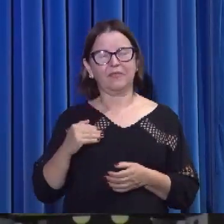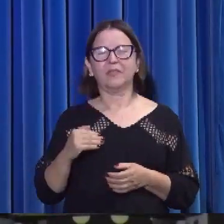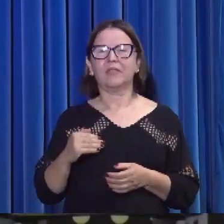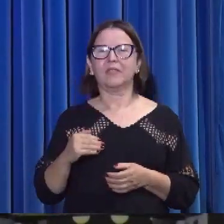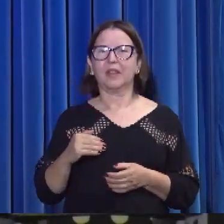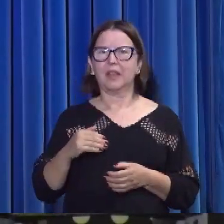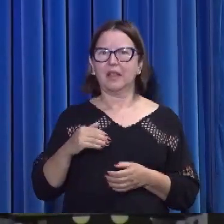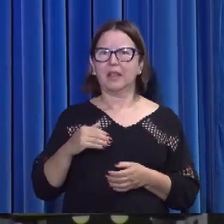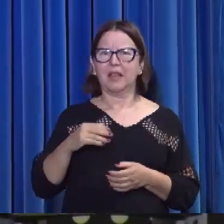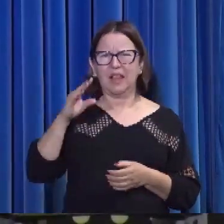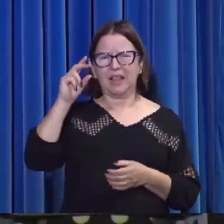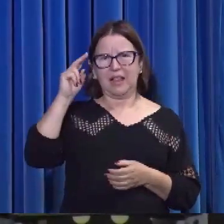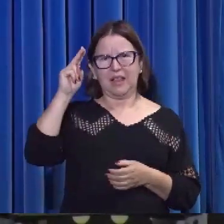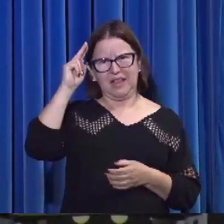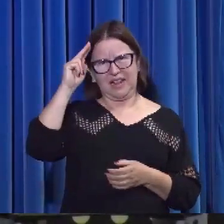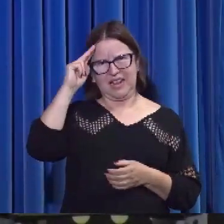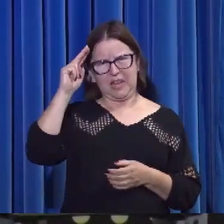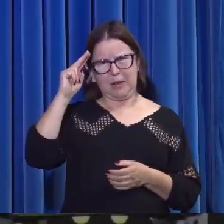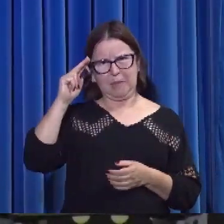Paulo estava preso em Roma,